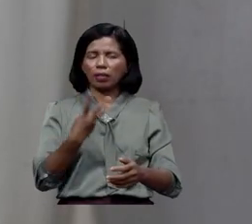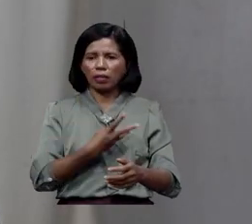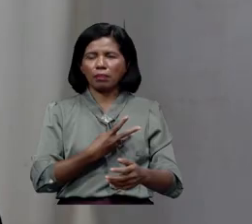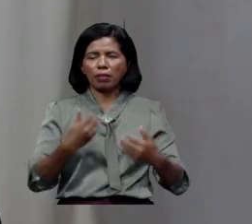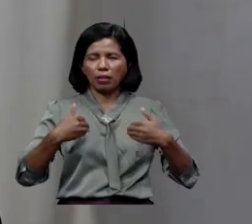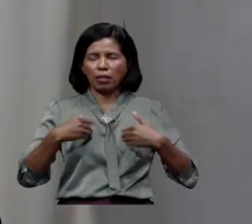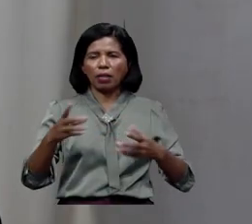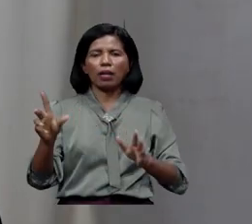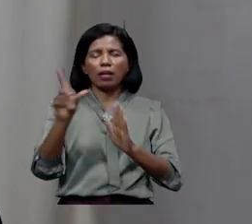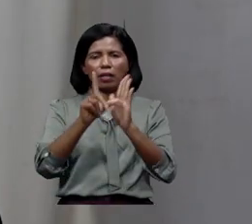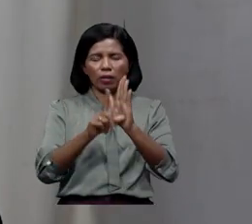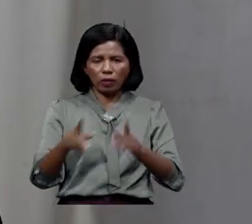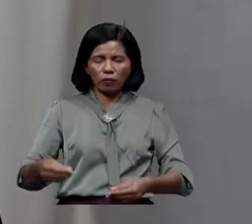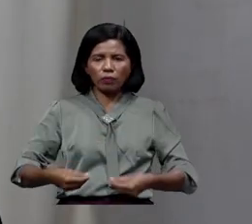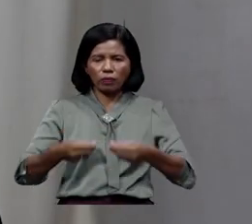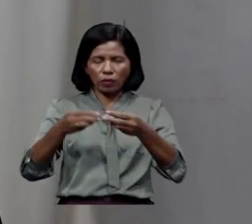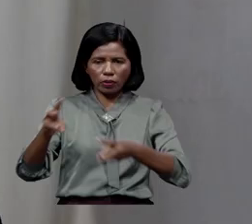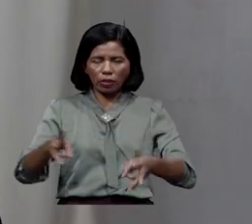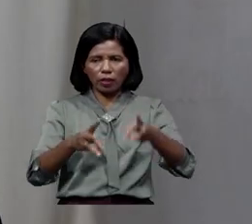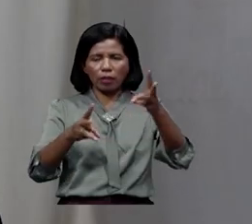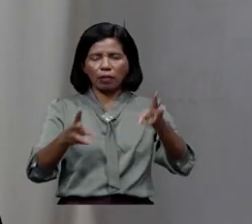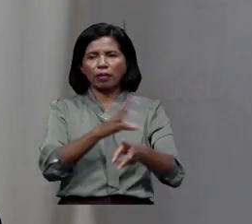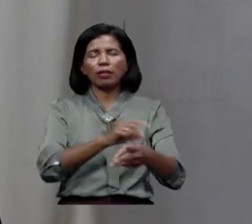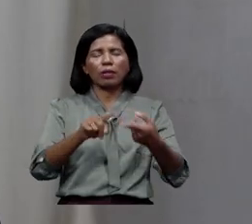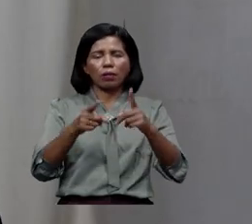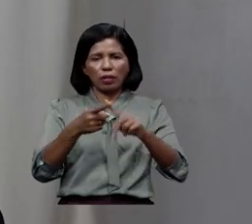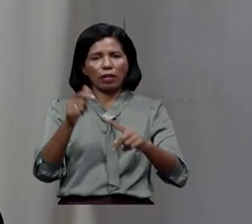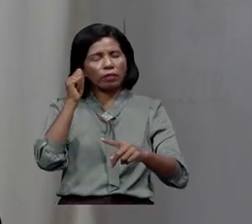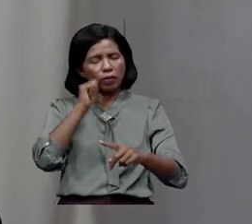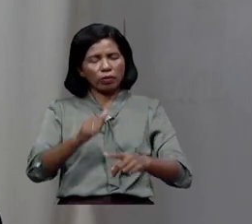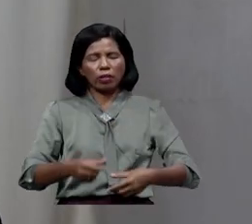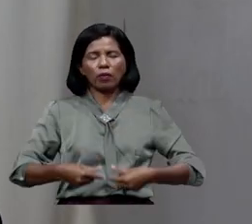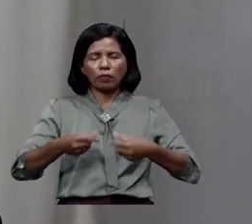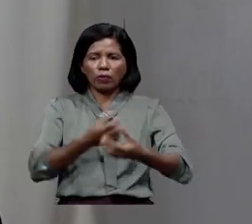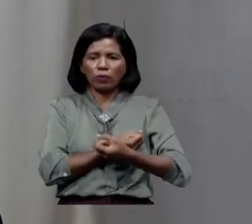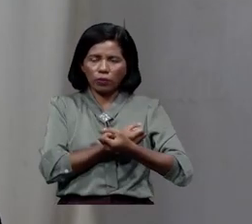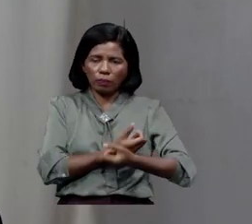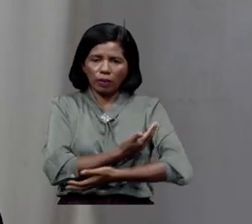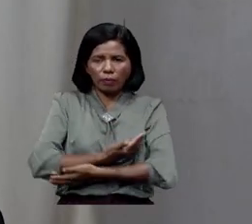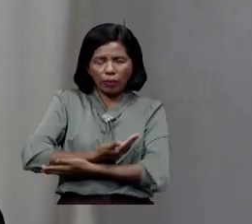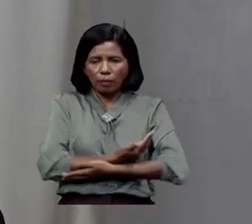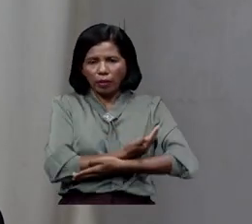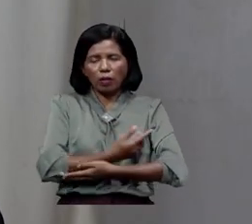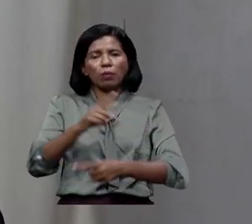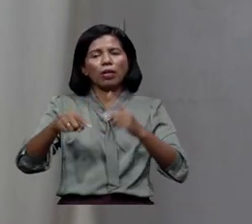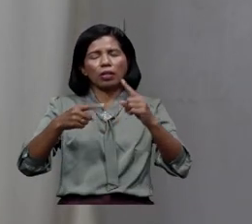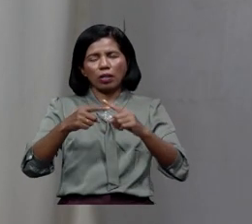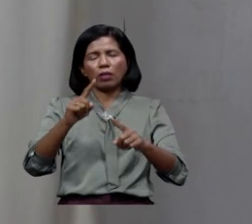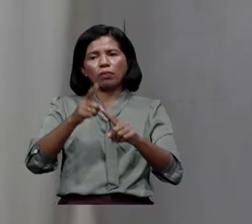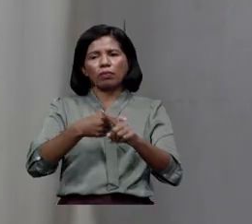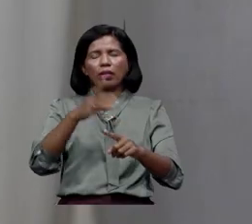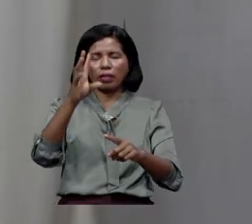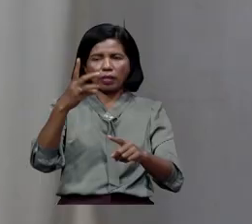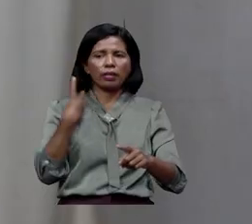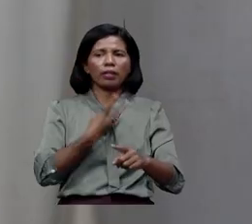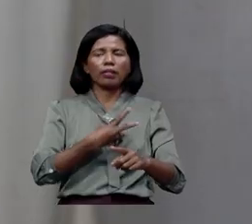lei de nebe for dalam ba itania ina malu ina sen be fosu bebe tukada ora sura bele fosu bebe bangira bebe ia la atuneta